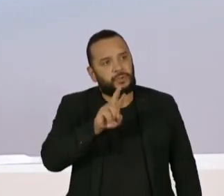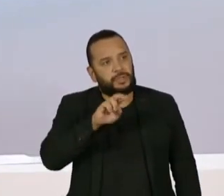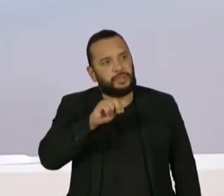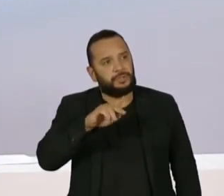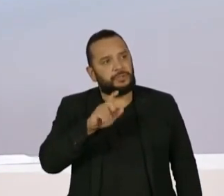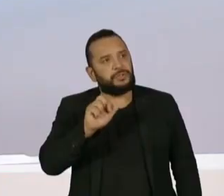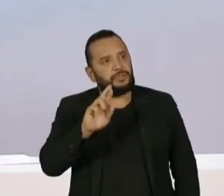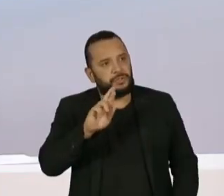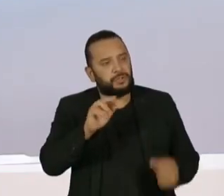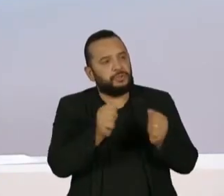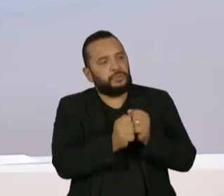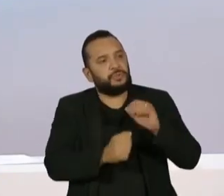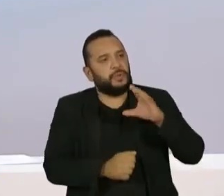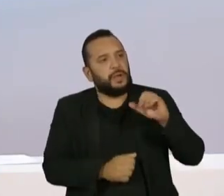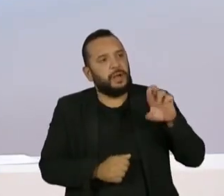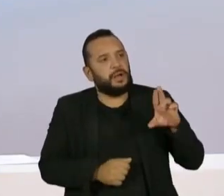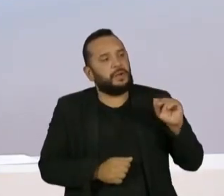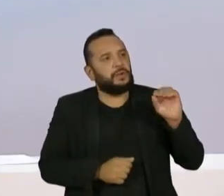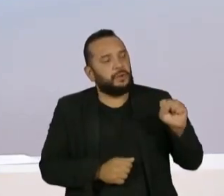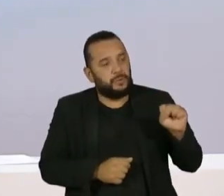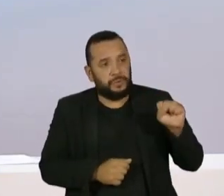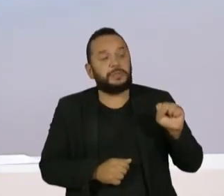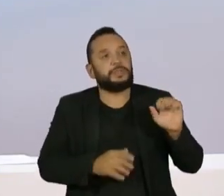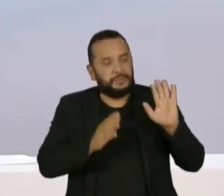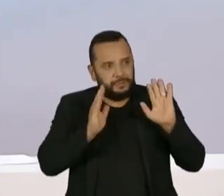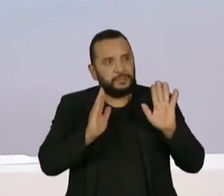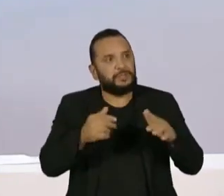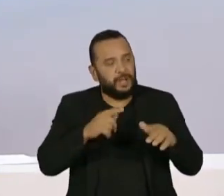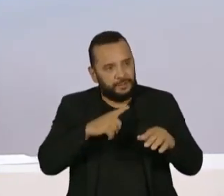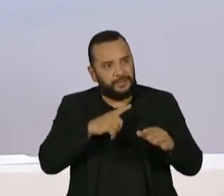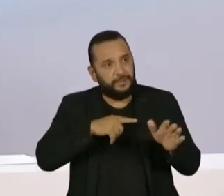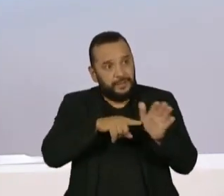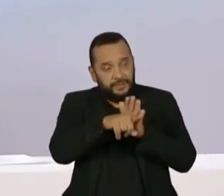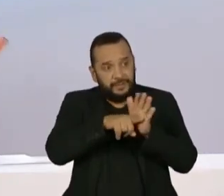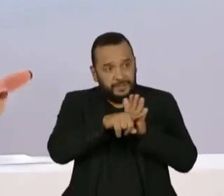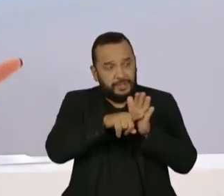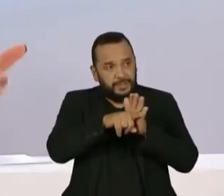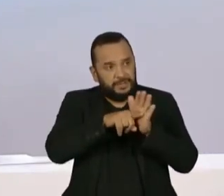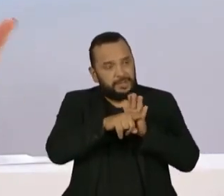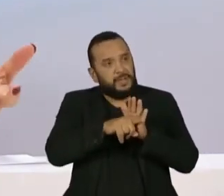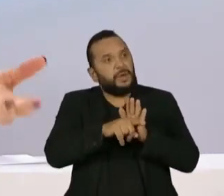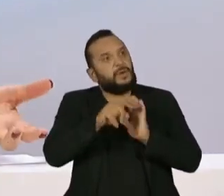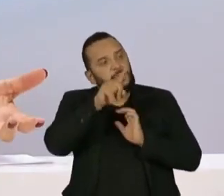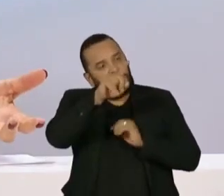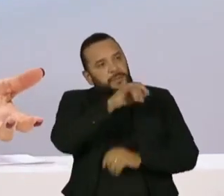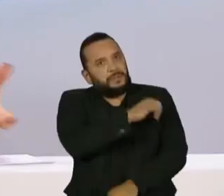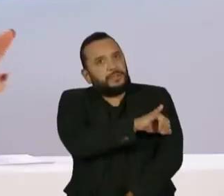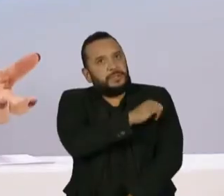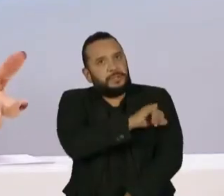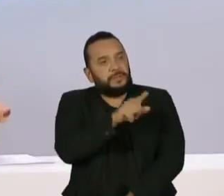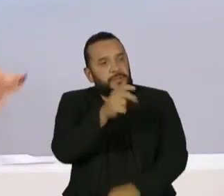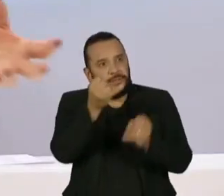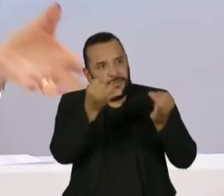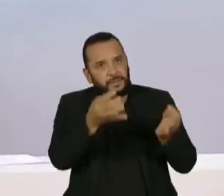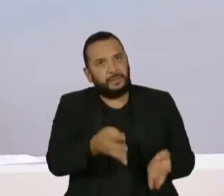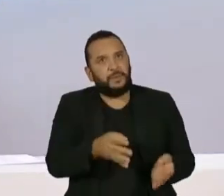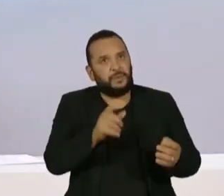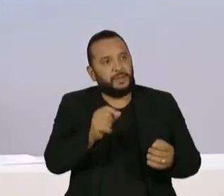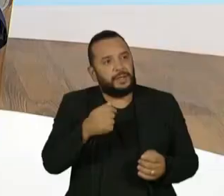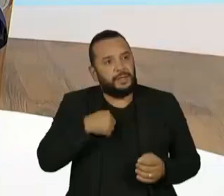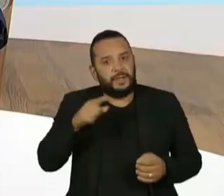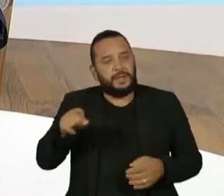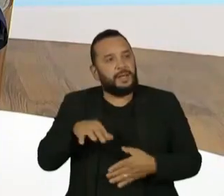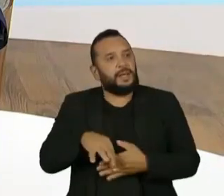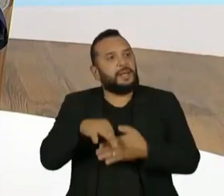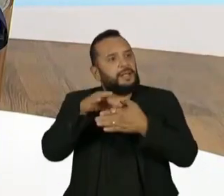organizou as manifestações, bloqueios em campos dos Goytacazes, no Rio de Janeiro. Nessa troca de conversas, o senhor já mencionou mais de uma vez em entrevista coletiva que ele chama de